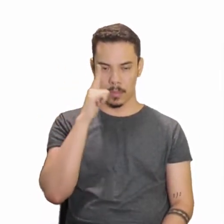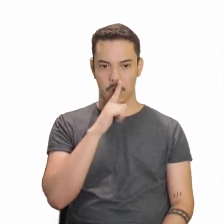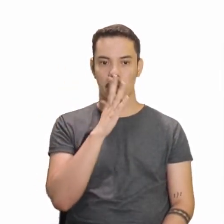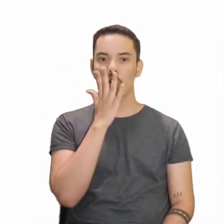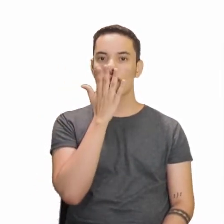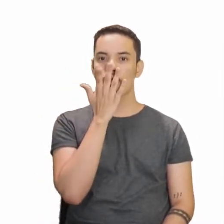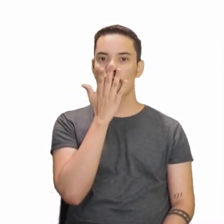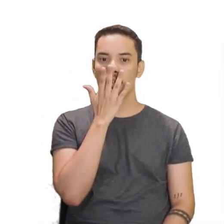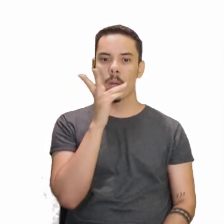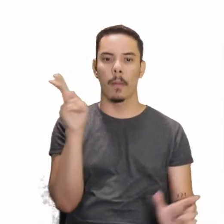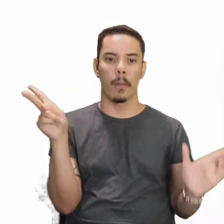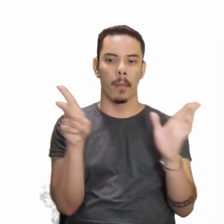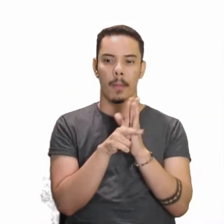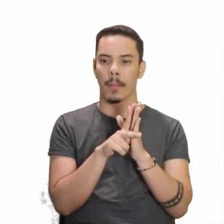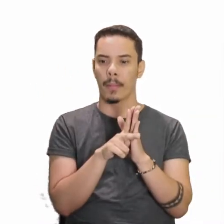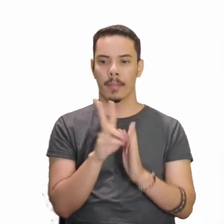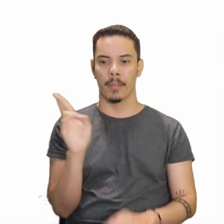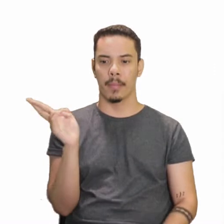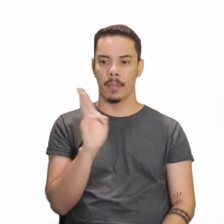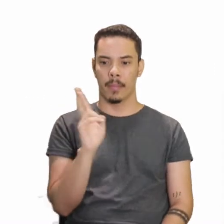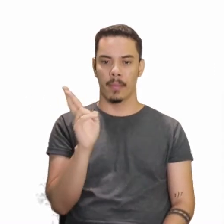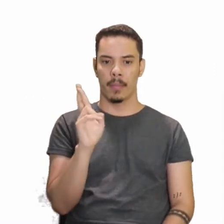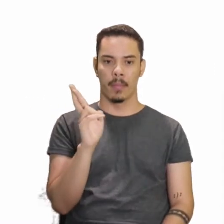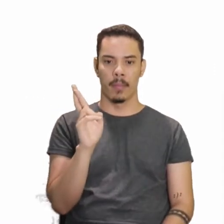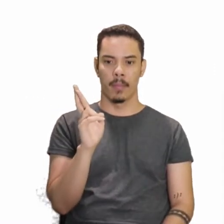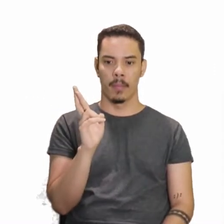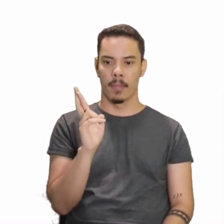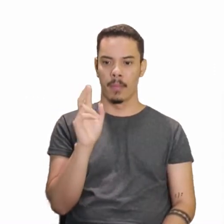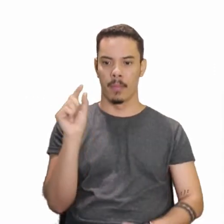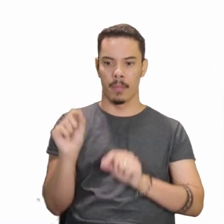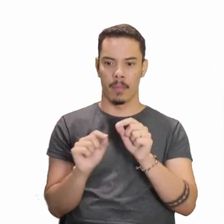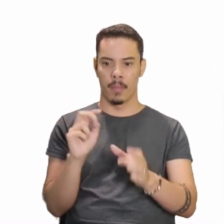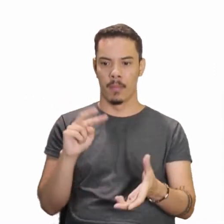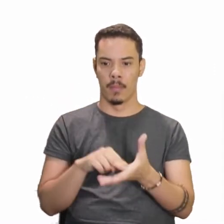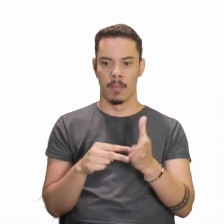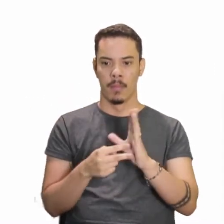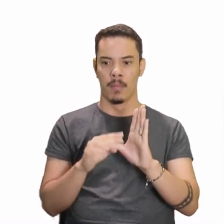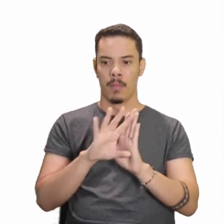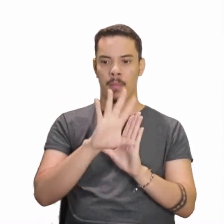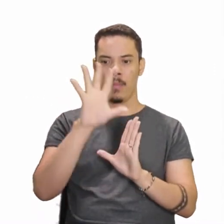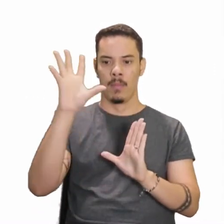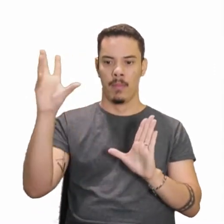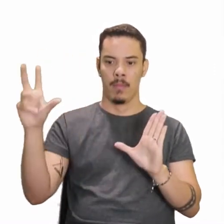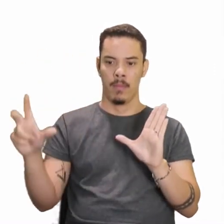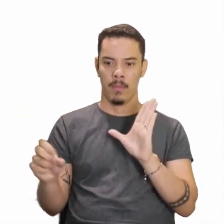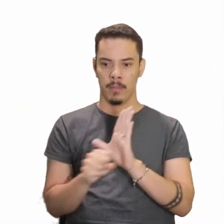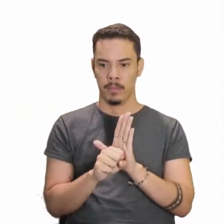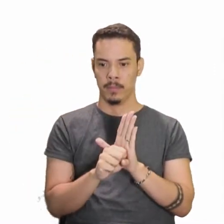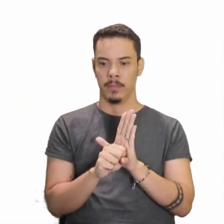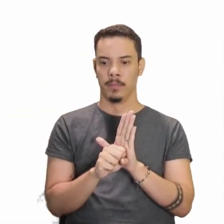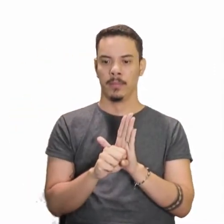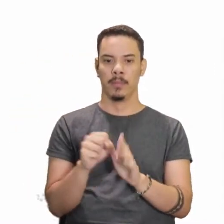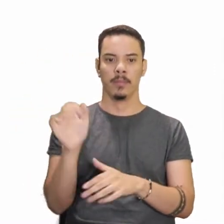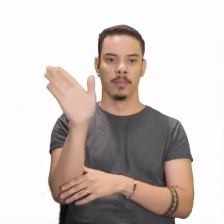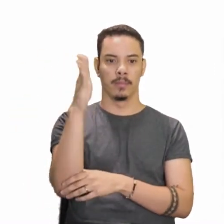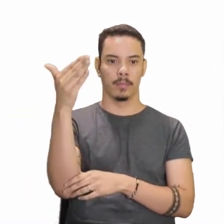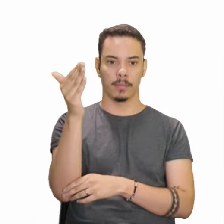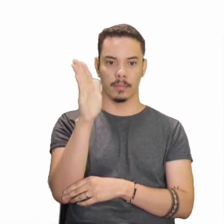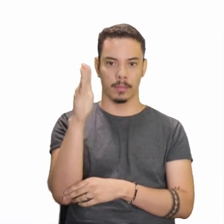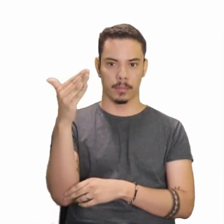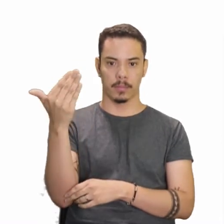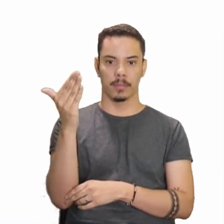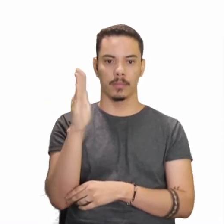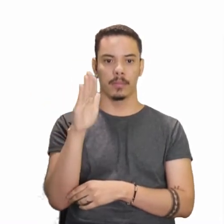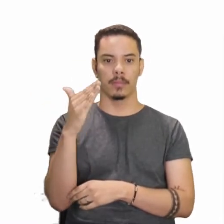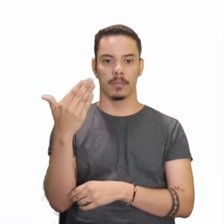quem pertence, né? Qual é essa bandeira, esse símbolo nacional, né? Então nós vamos exatamente...